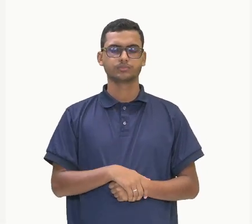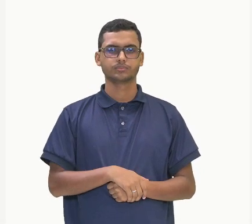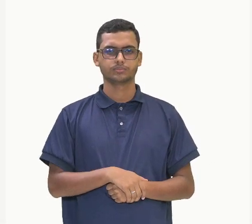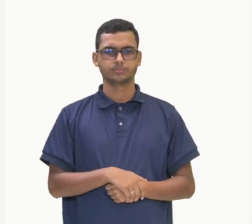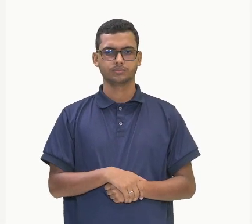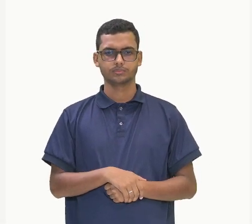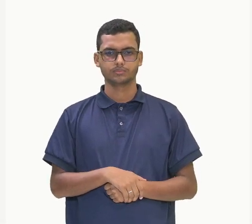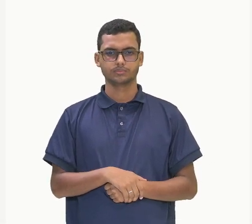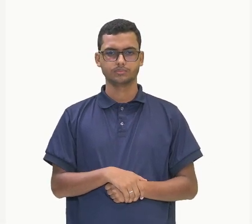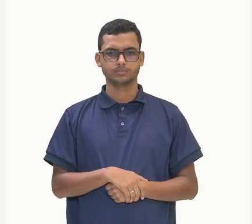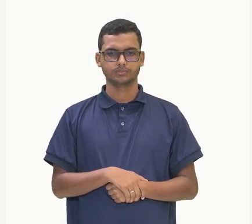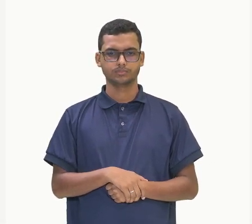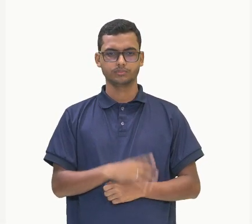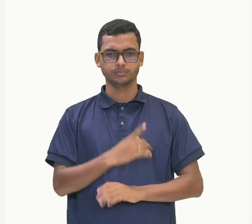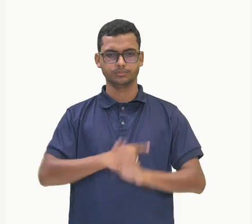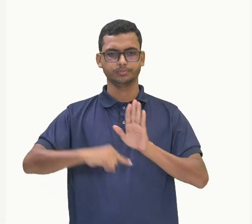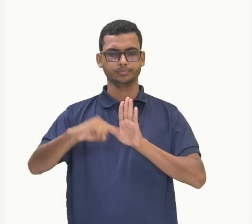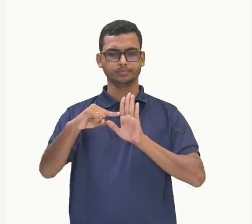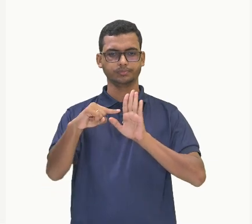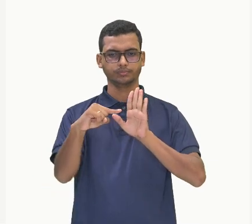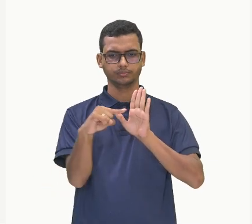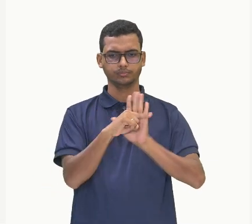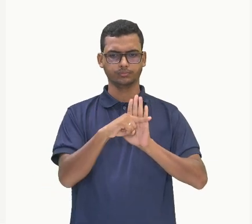E vou subtrair